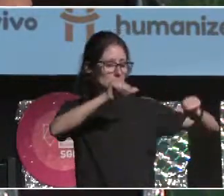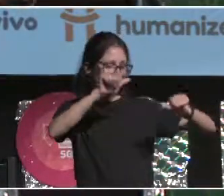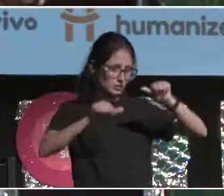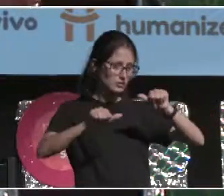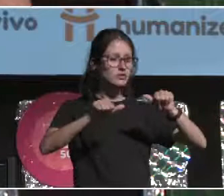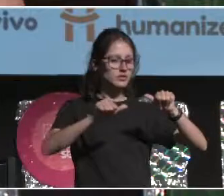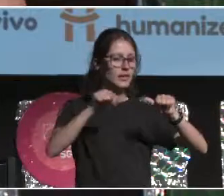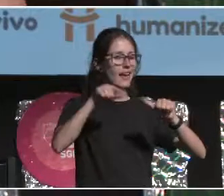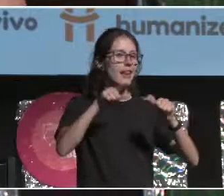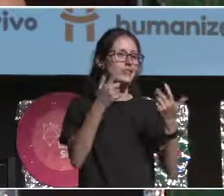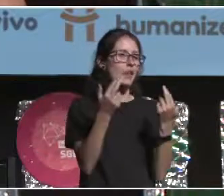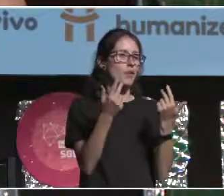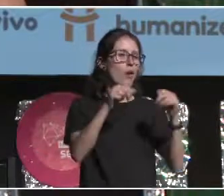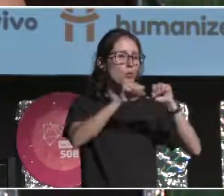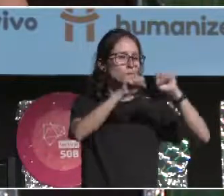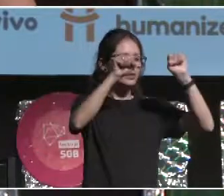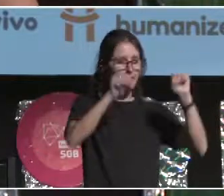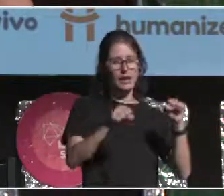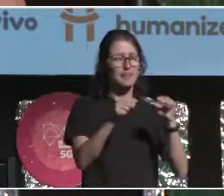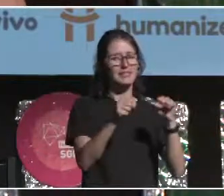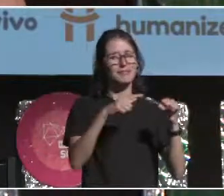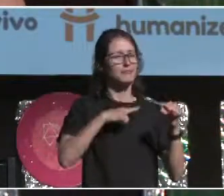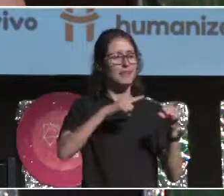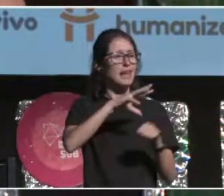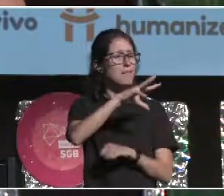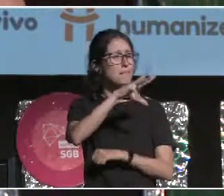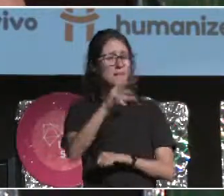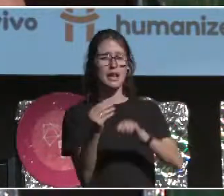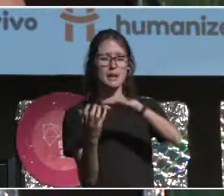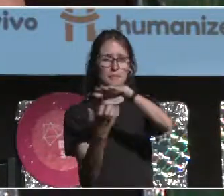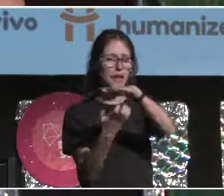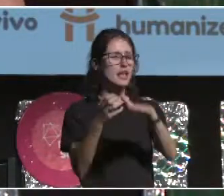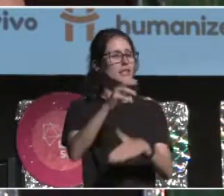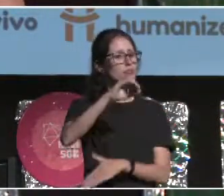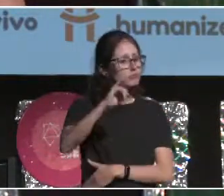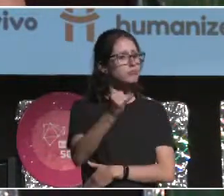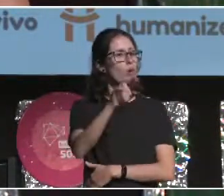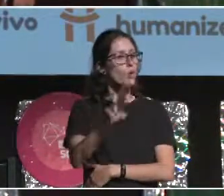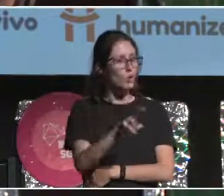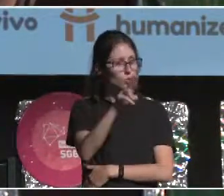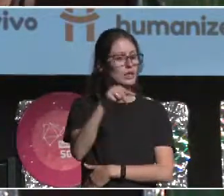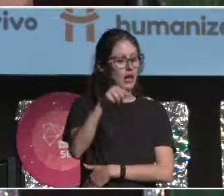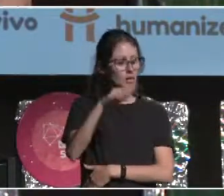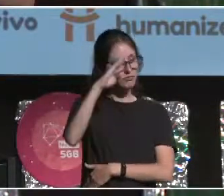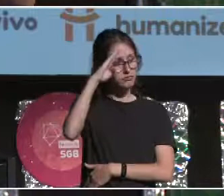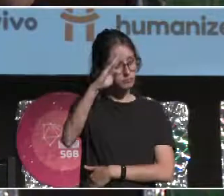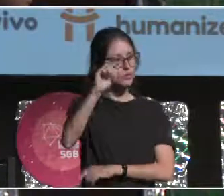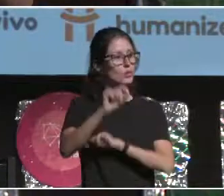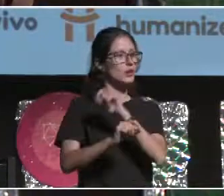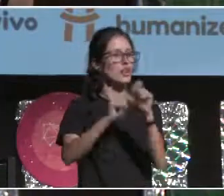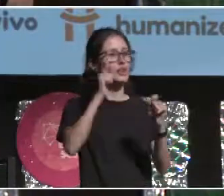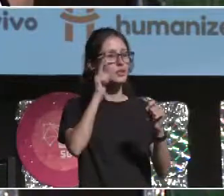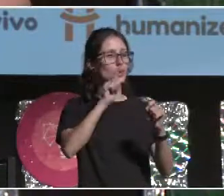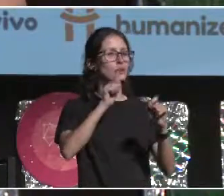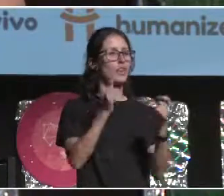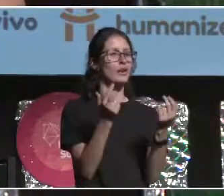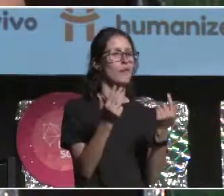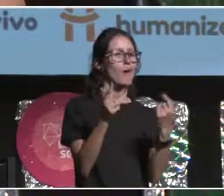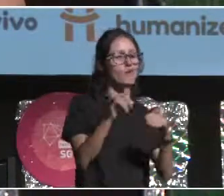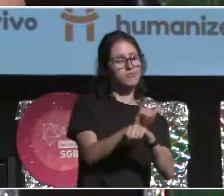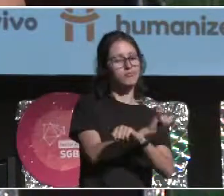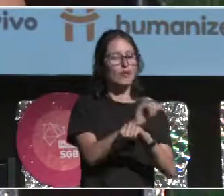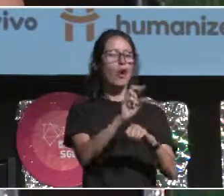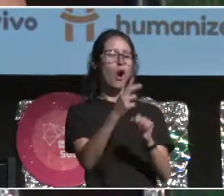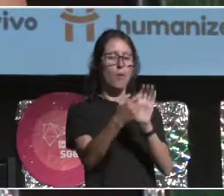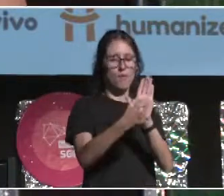que é essa ferramenta hoje usada por dezenas de milhares de empresas, ela possa ser usada como principal framework, a principal ferramenta para